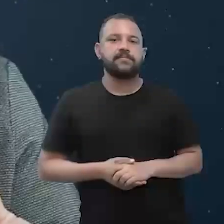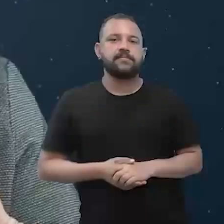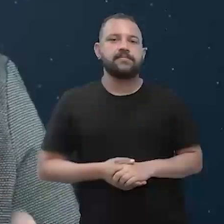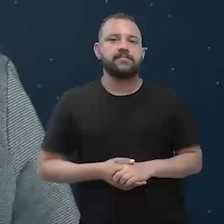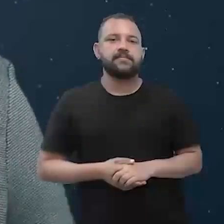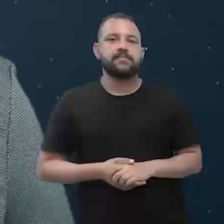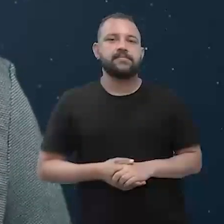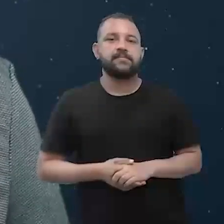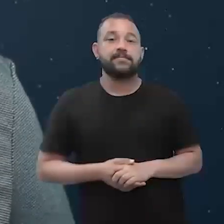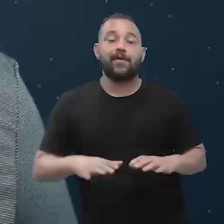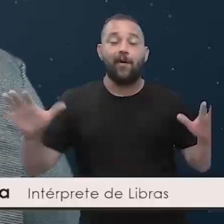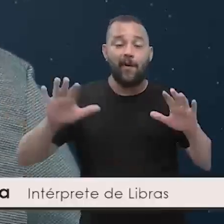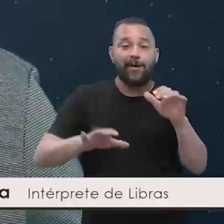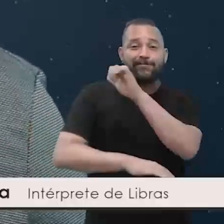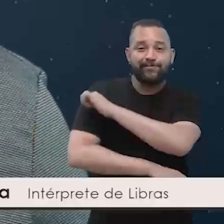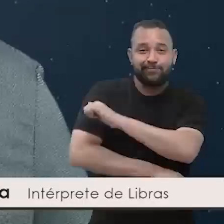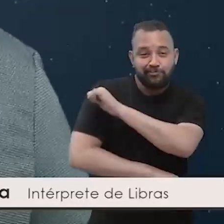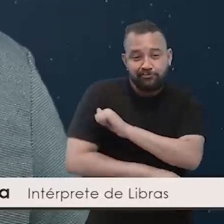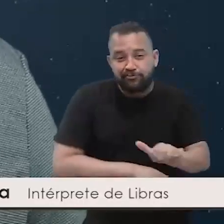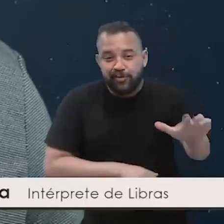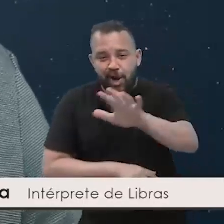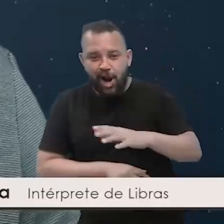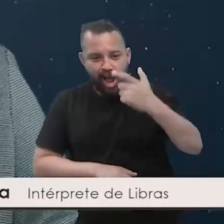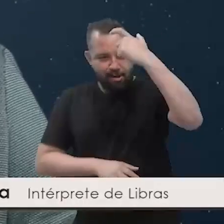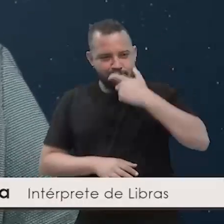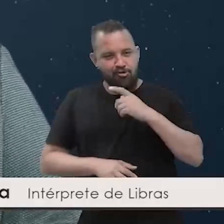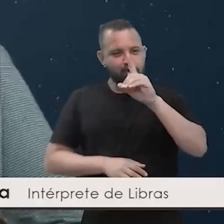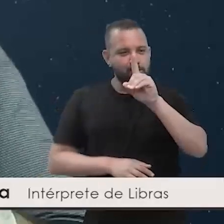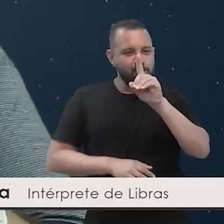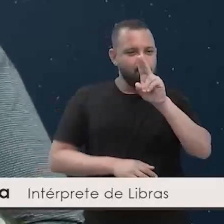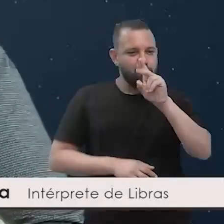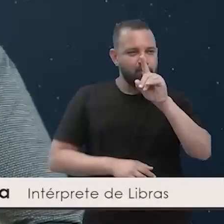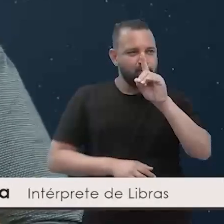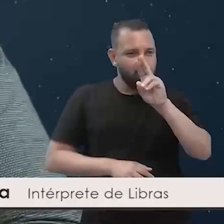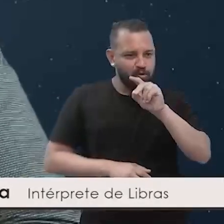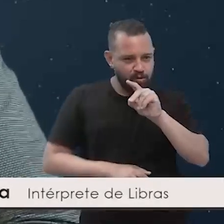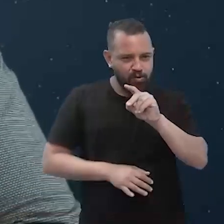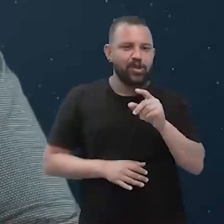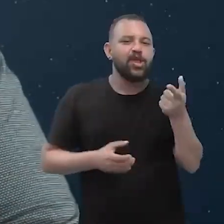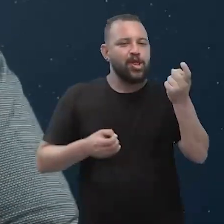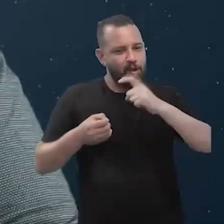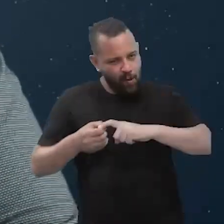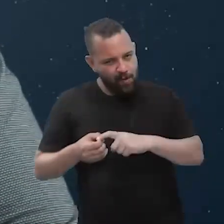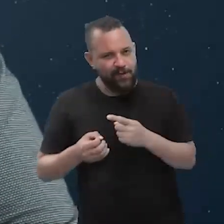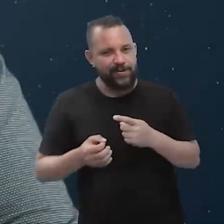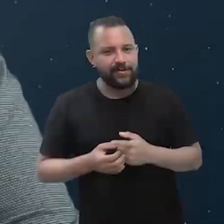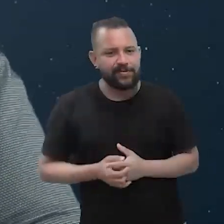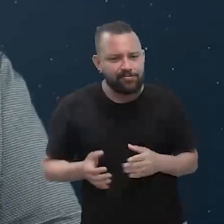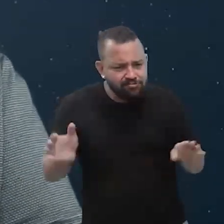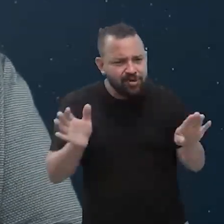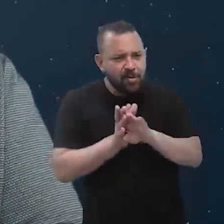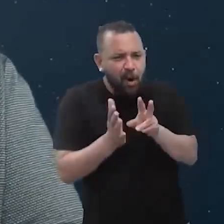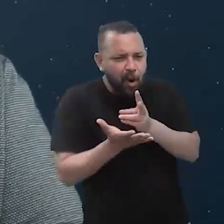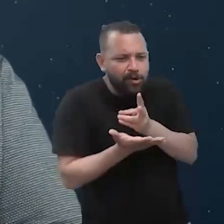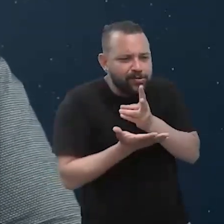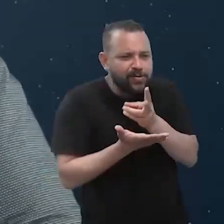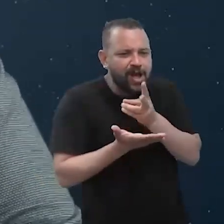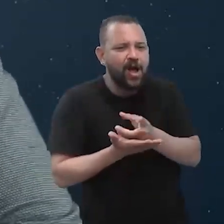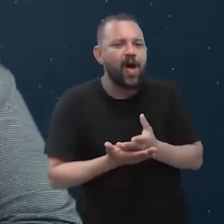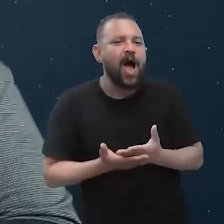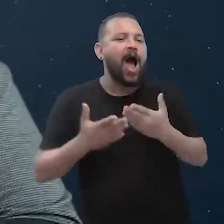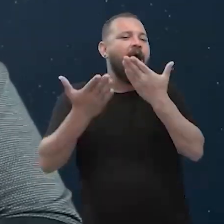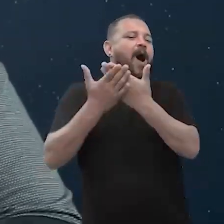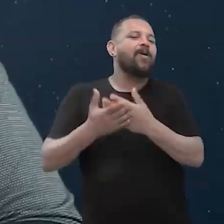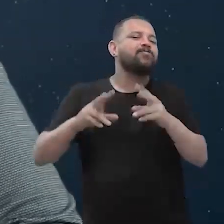Alô, galera, Duduzinho na área, chegando para continuar com a nossa aula